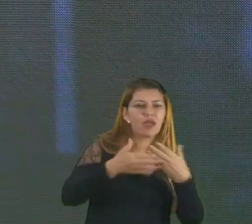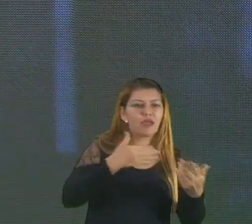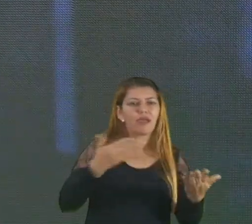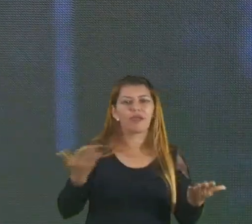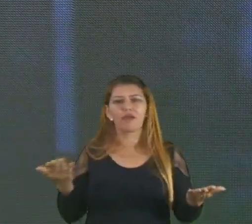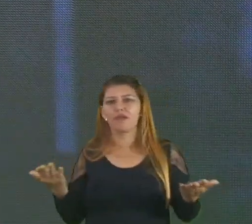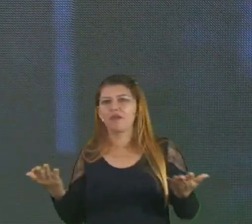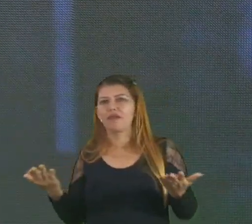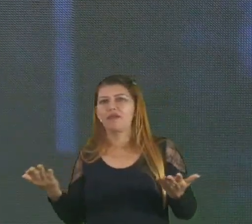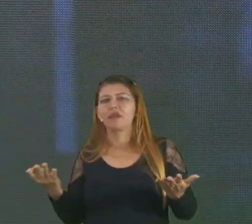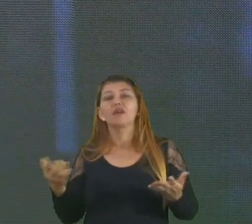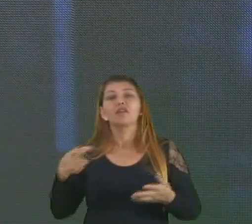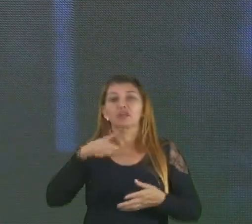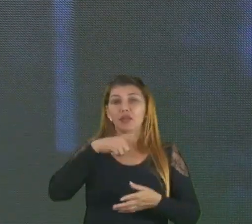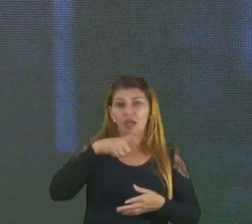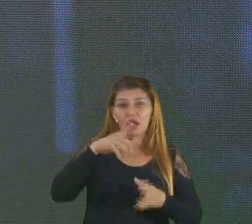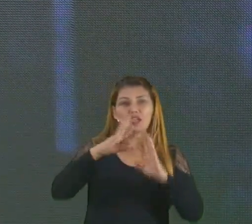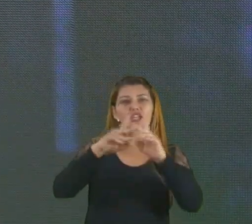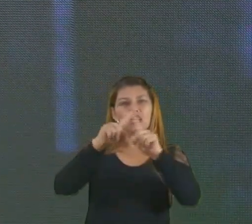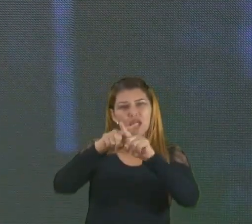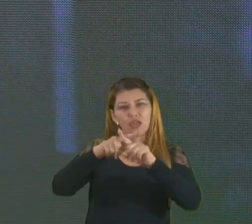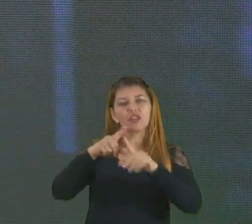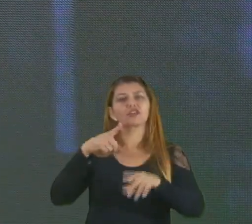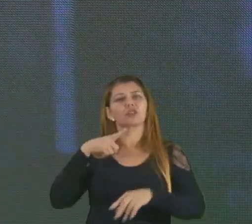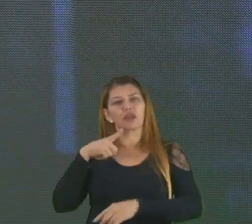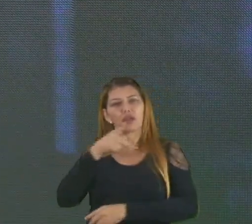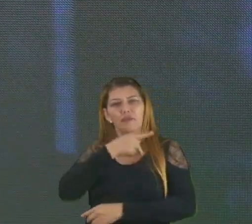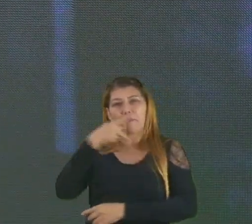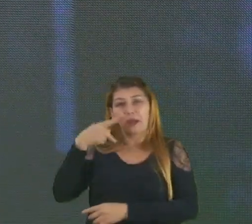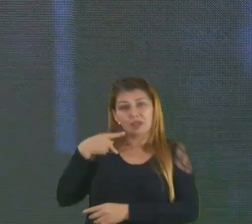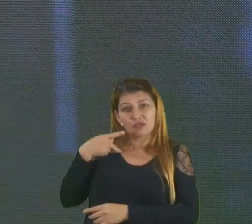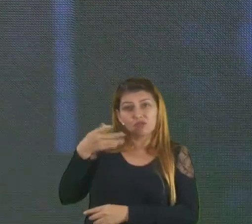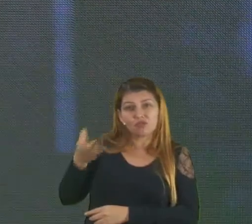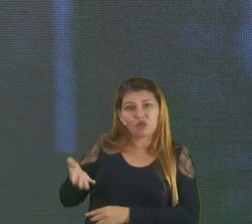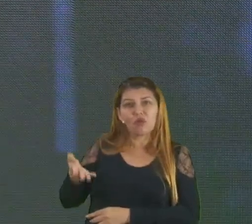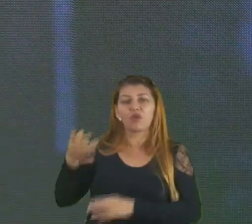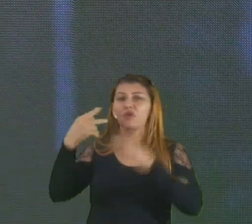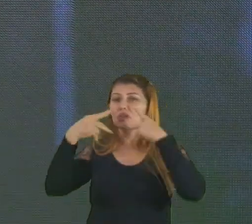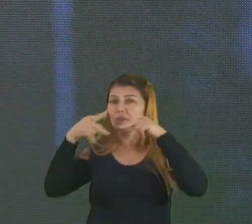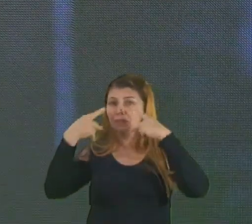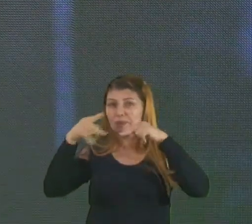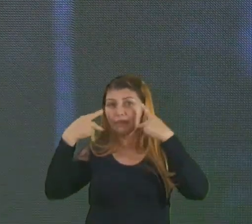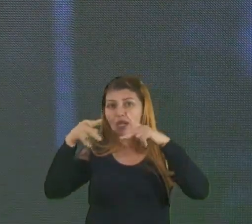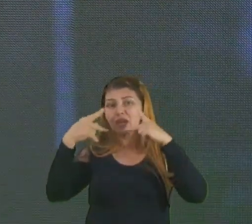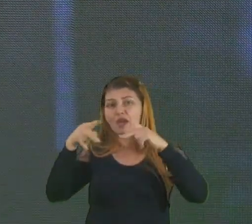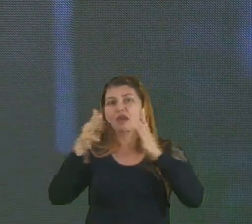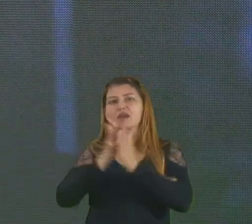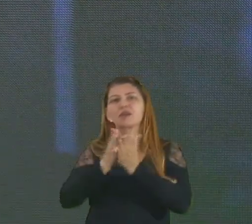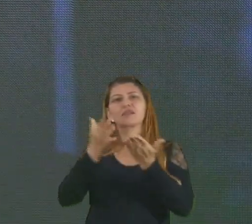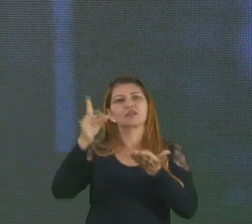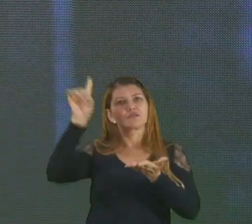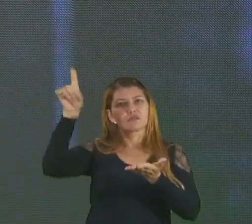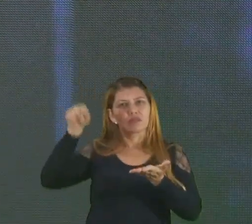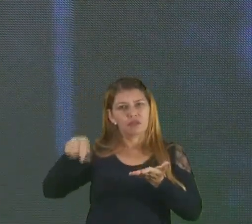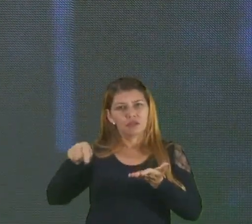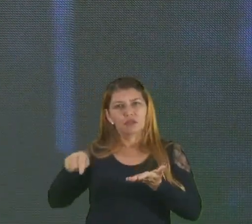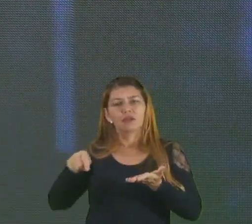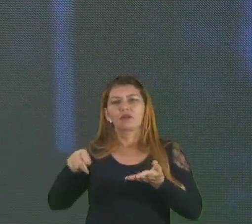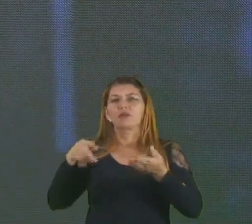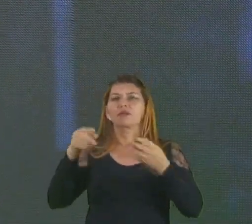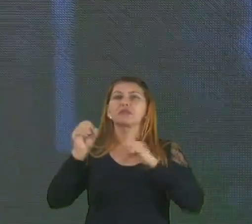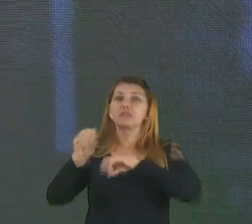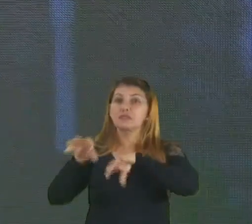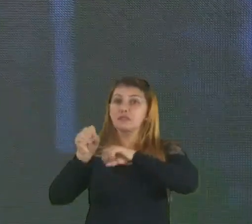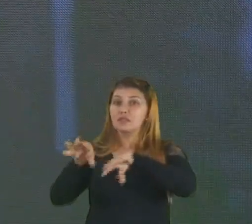tem igreja, você tem pastor, você tem igreja séria que prega a Bíblia. Esta igreja prega a Bíblia, esta igreja